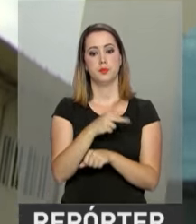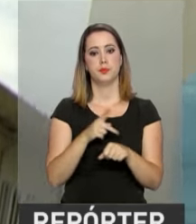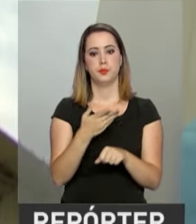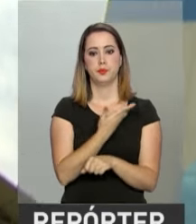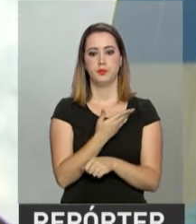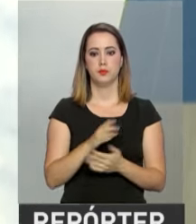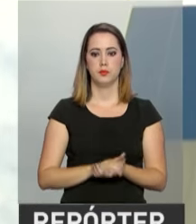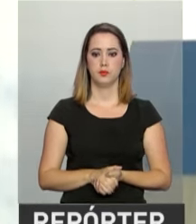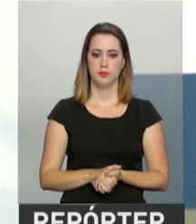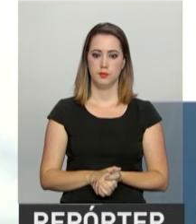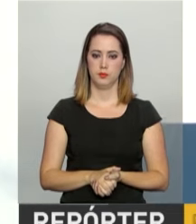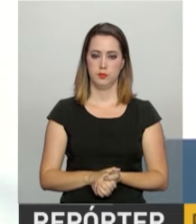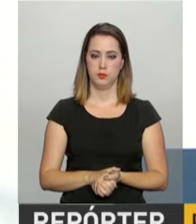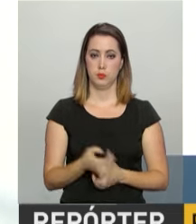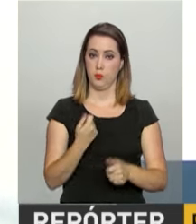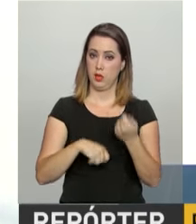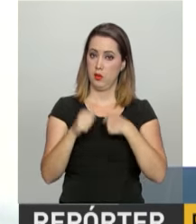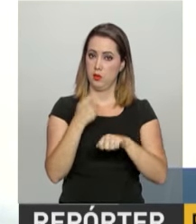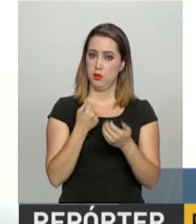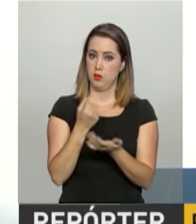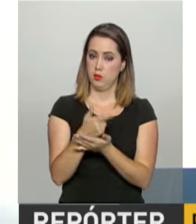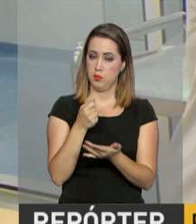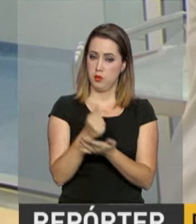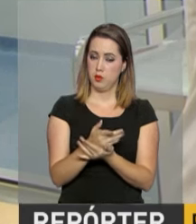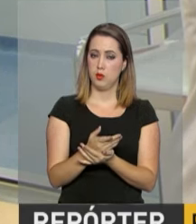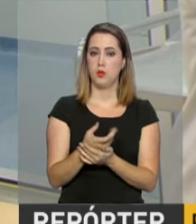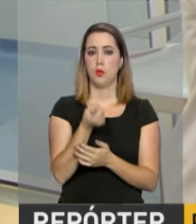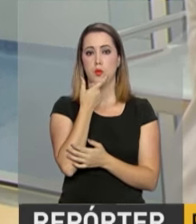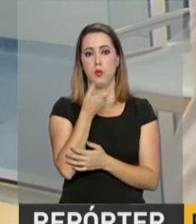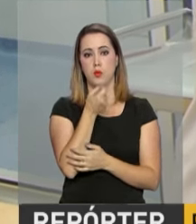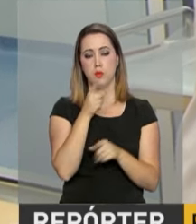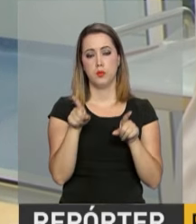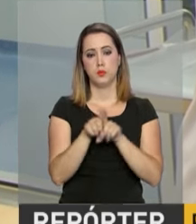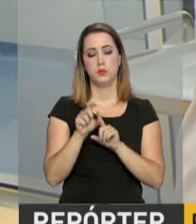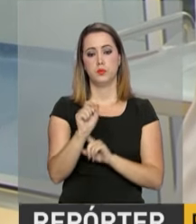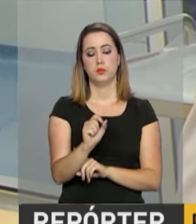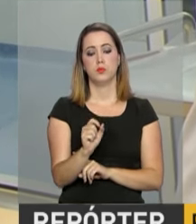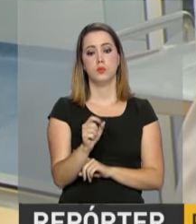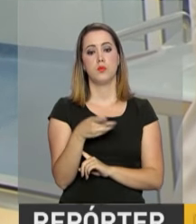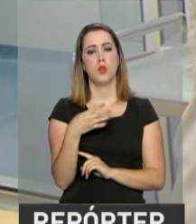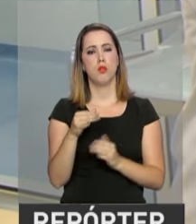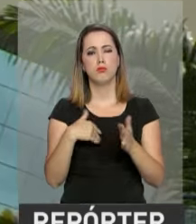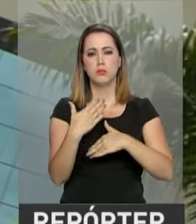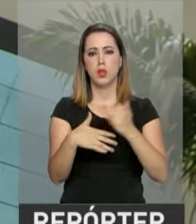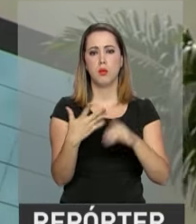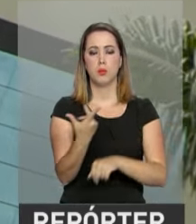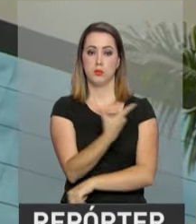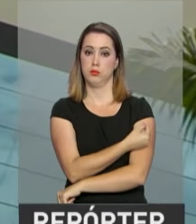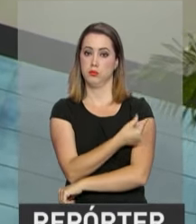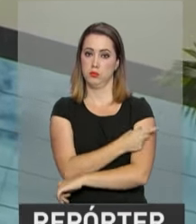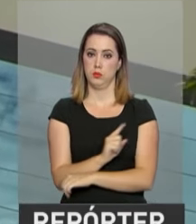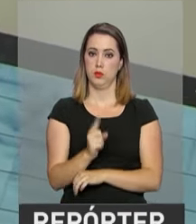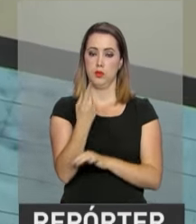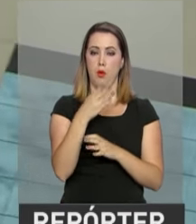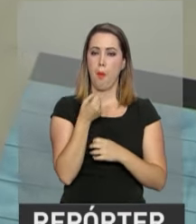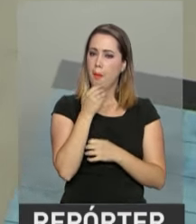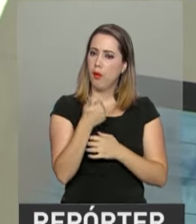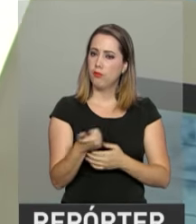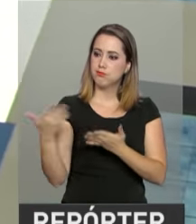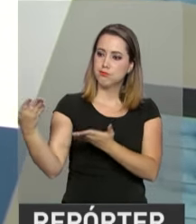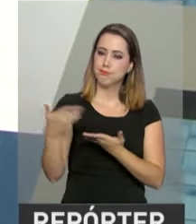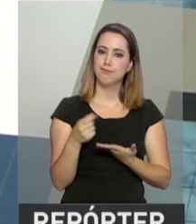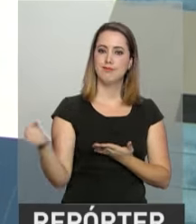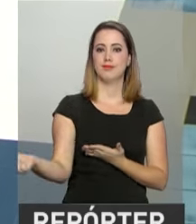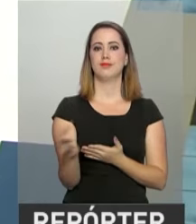economia na compra de remédios o aumento da capacidade de diagnóstico e da produção de vacinas esses são alguns dos benefícios trazidos